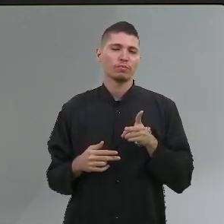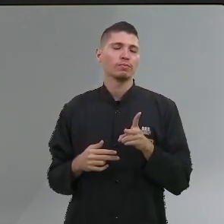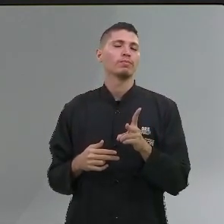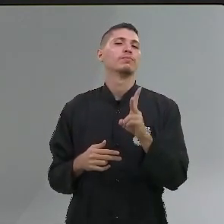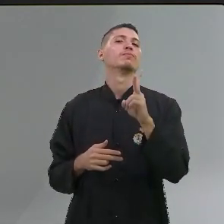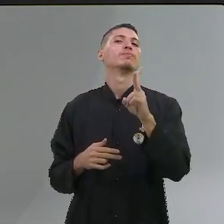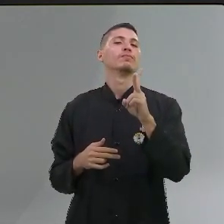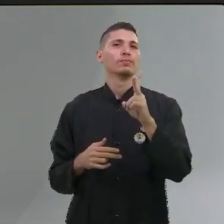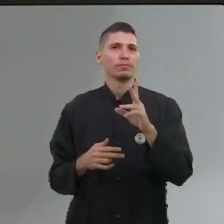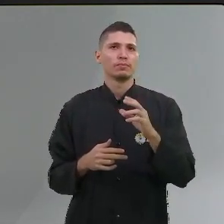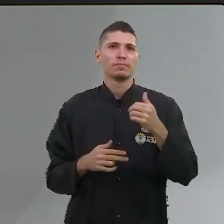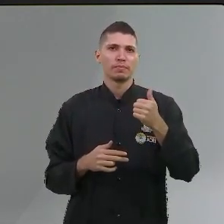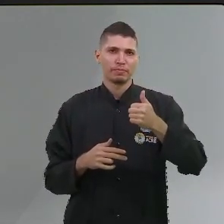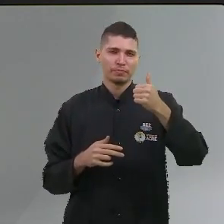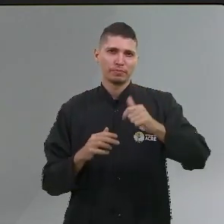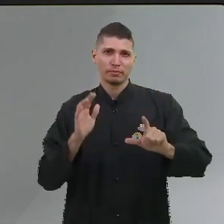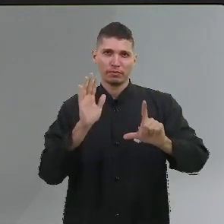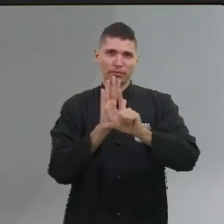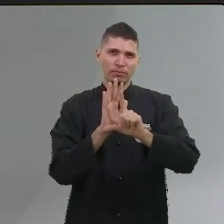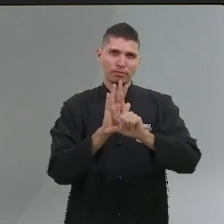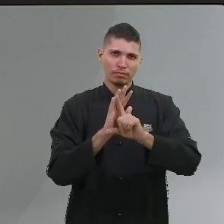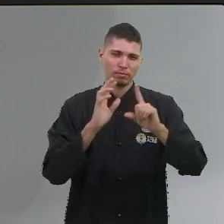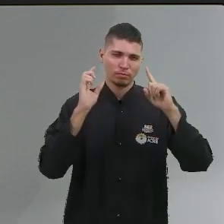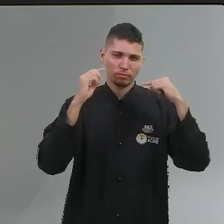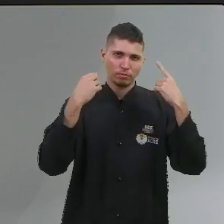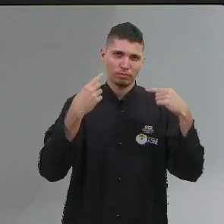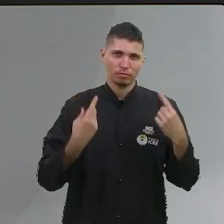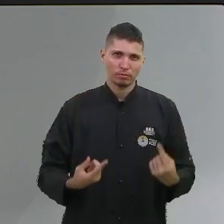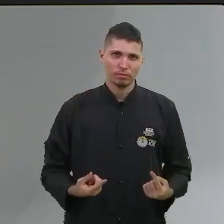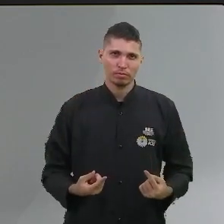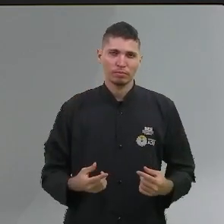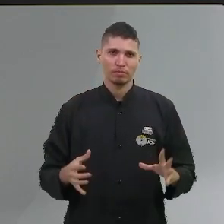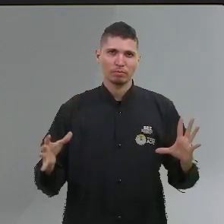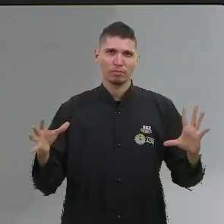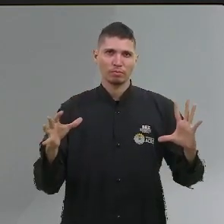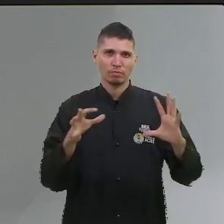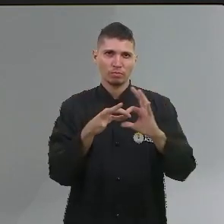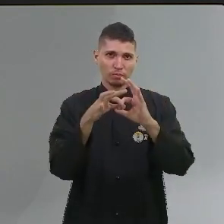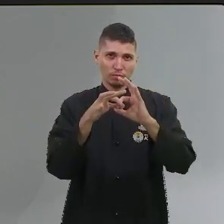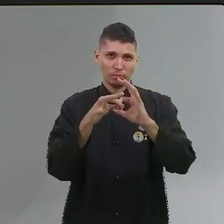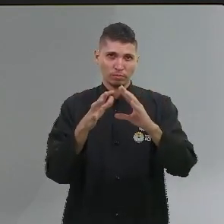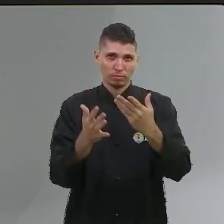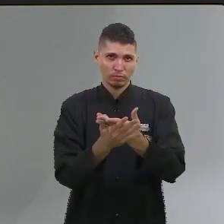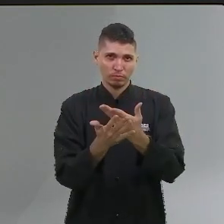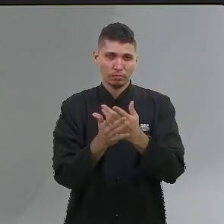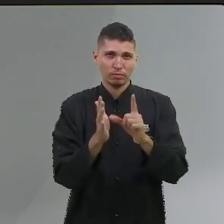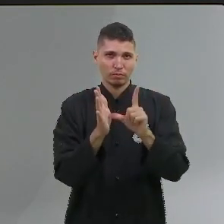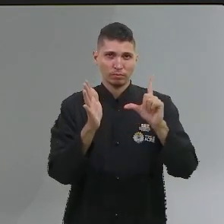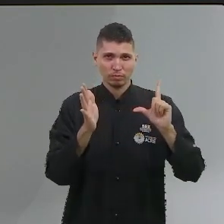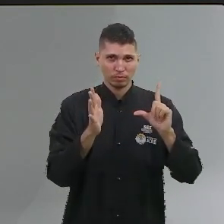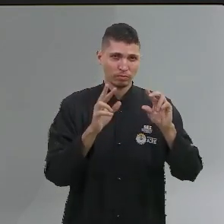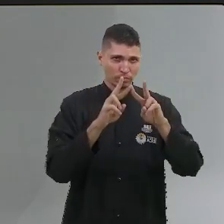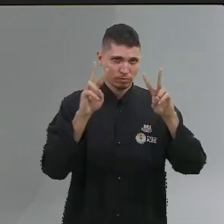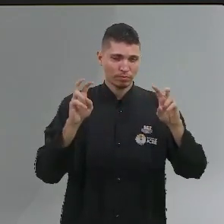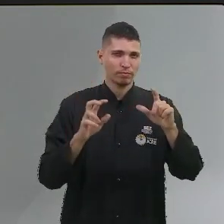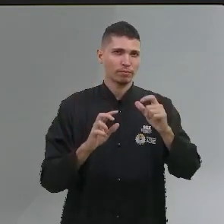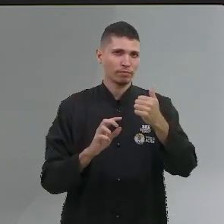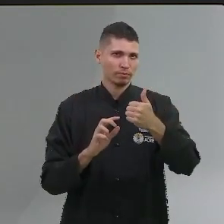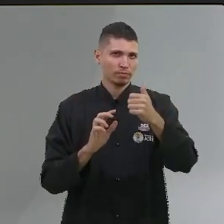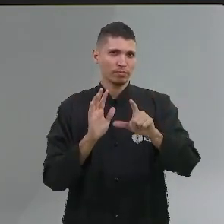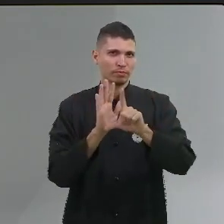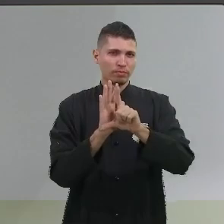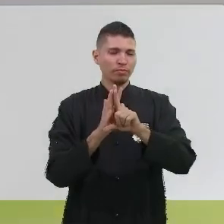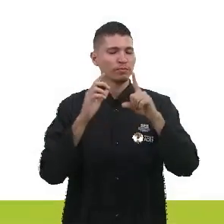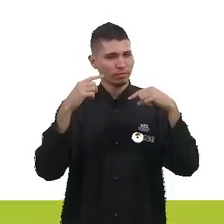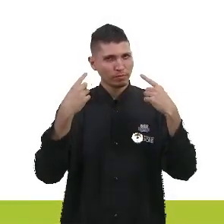vamos trabalhar mais algumas questões relacionadas à aula anterior, né, que no caso foi sobre a primeira lei de Newton. Tudo bem? Então